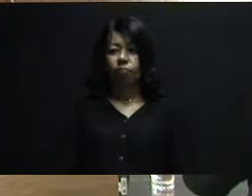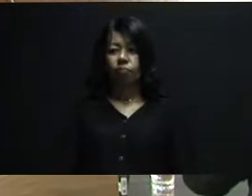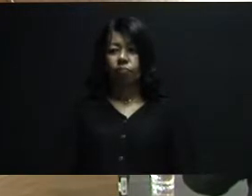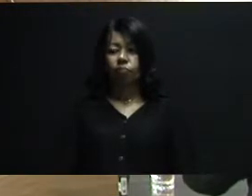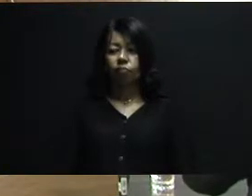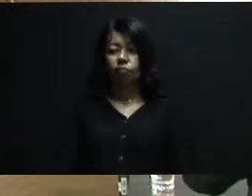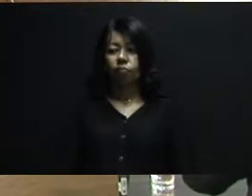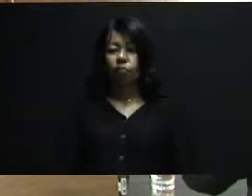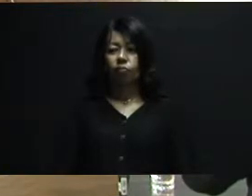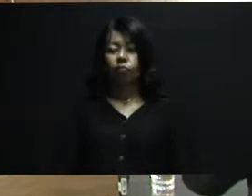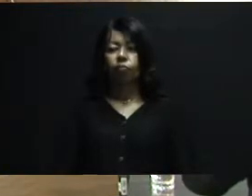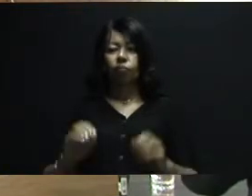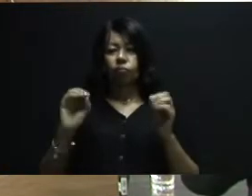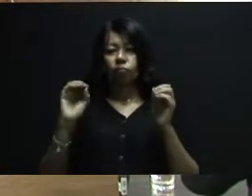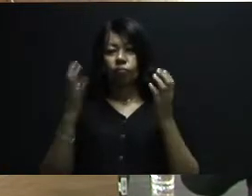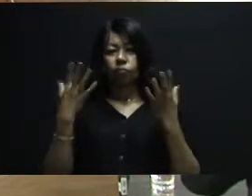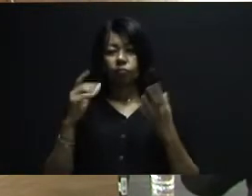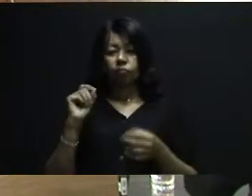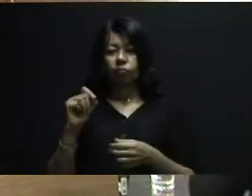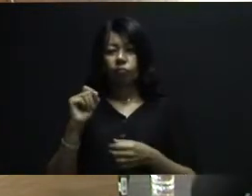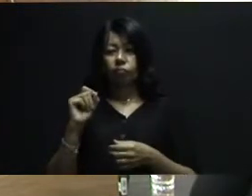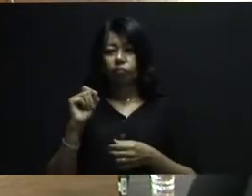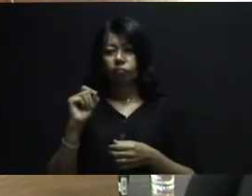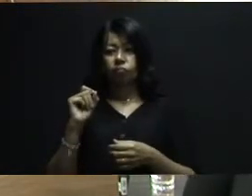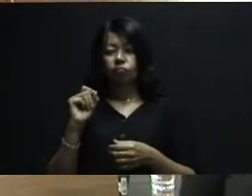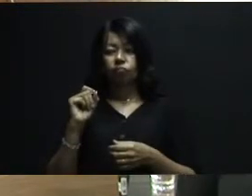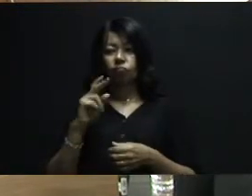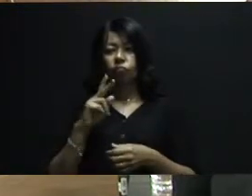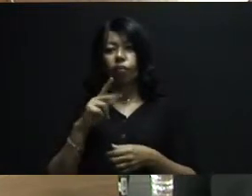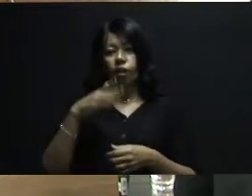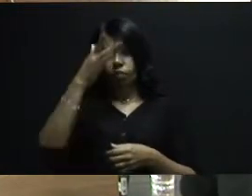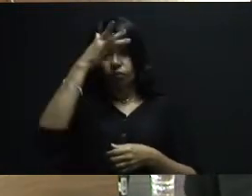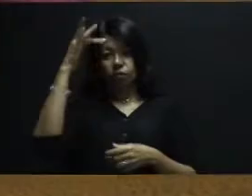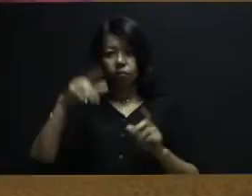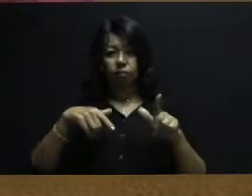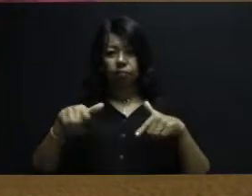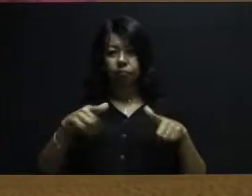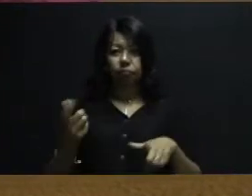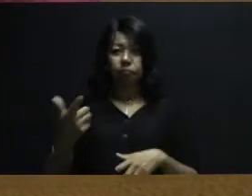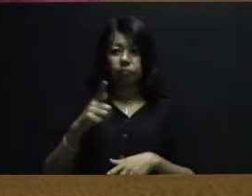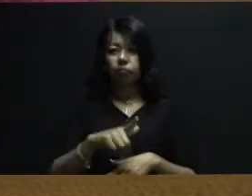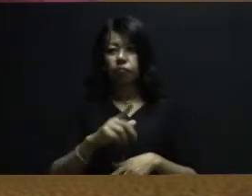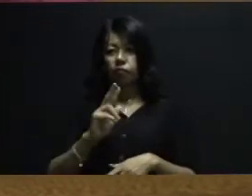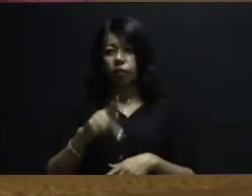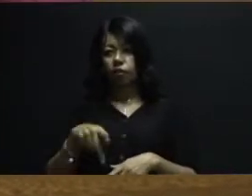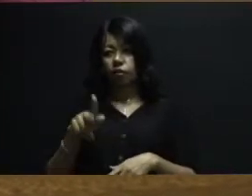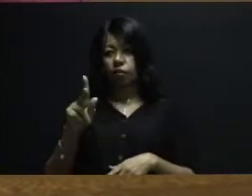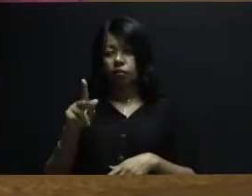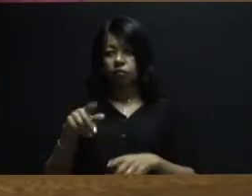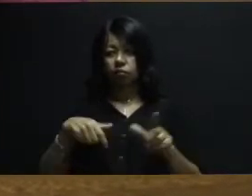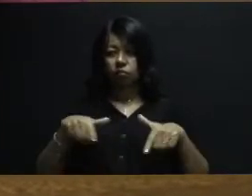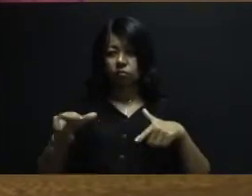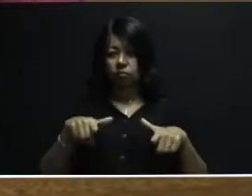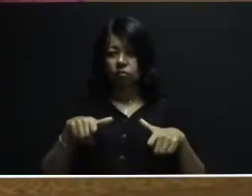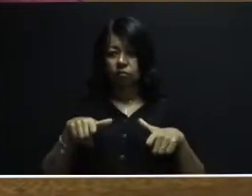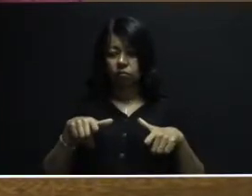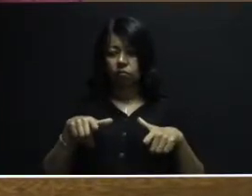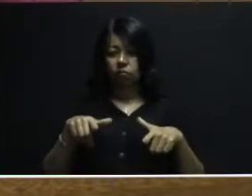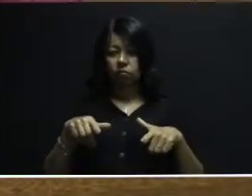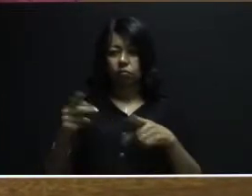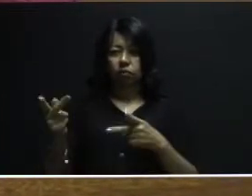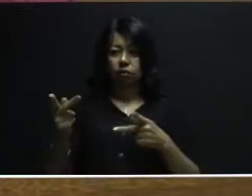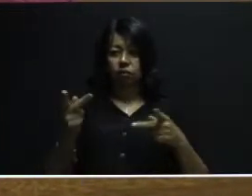A homenagem, né? Essa homenagem é, vamos dizer, a esses profissionais que estão aqui e a outros profissionais, né, que estão